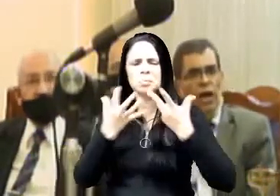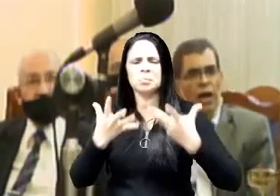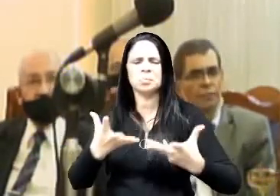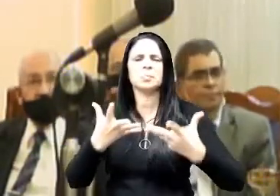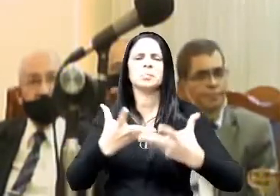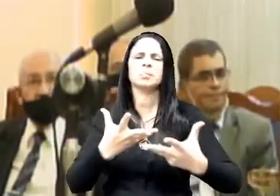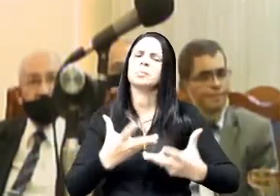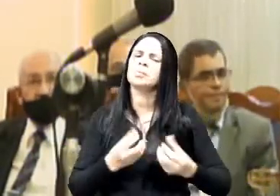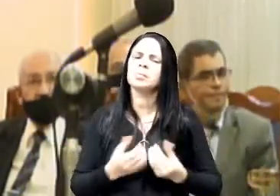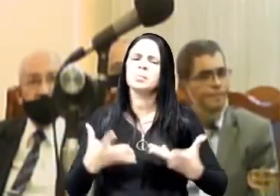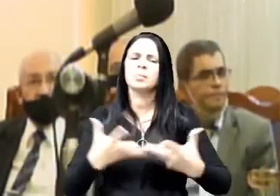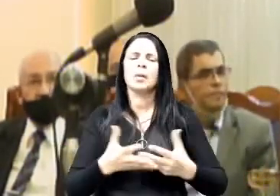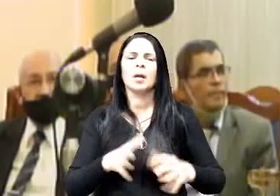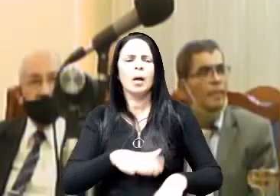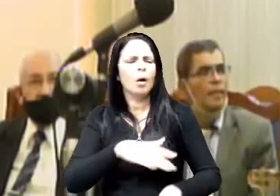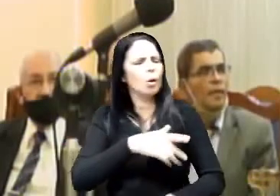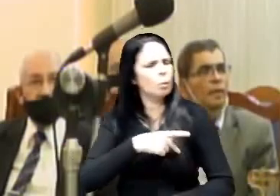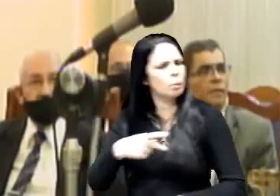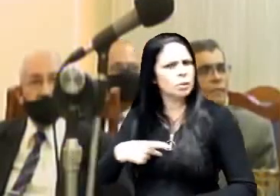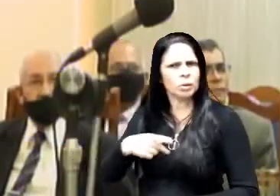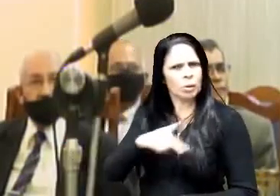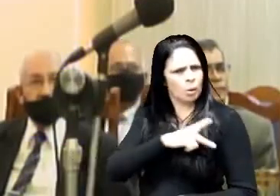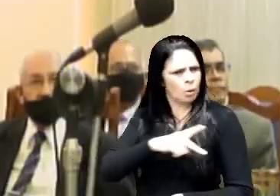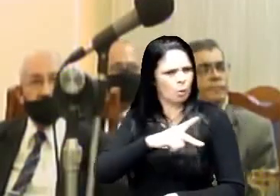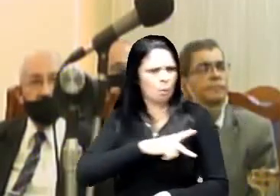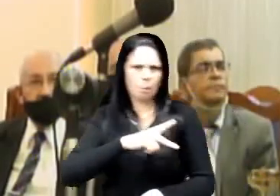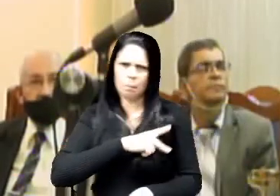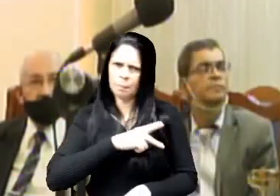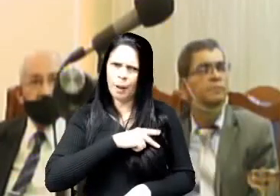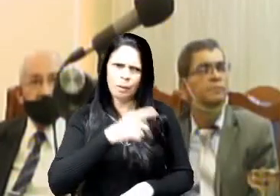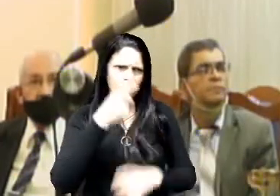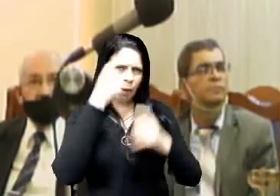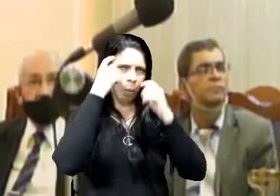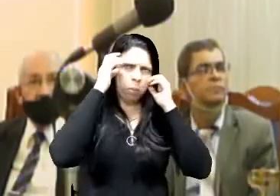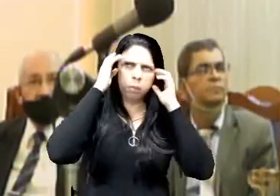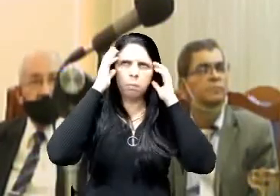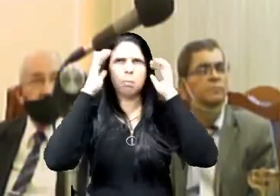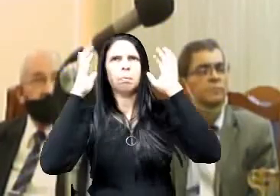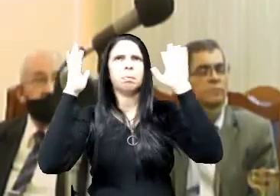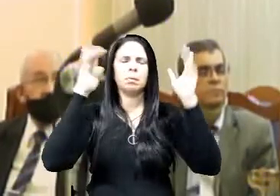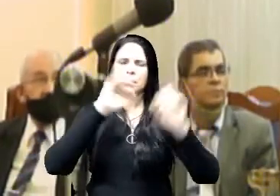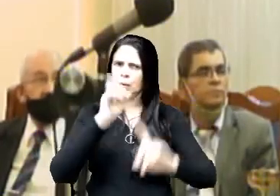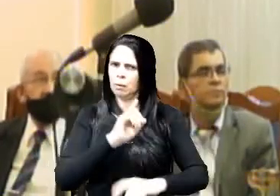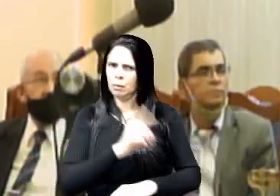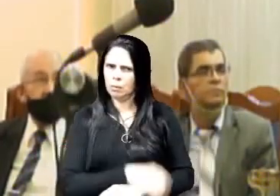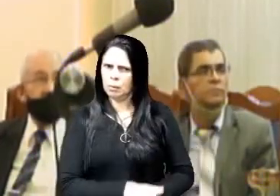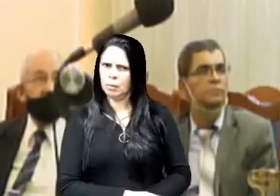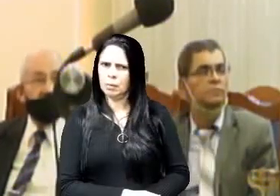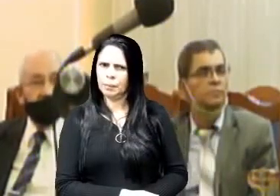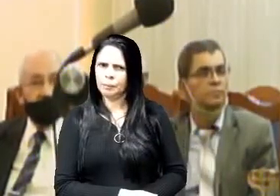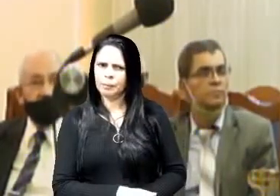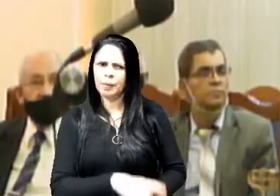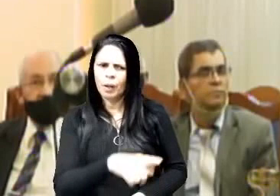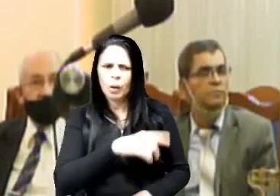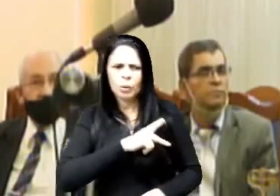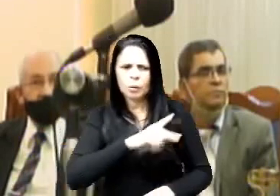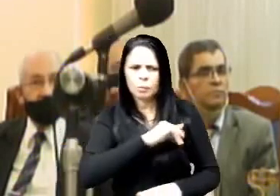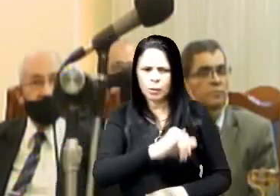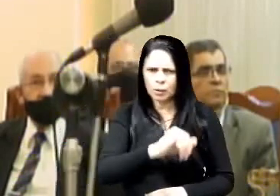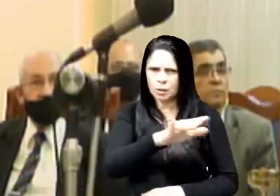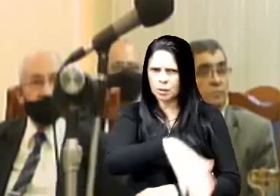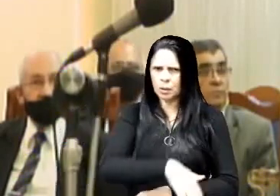estava delirando não nessa hora que ele disse que a nossa tribulação é leve e momentânea. Será que ele não